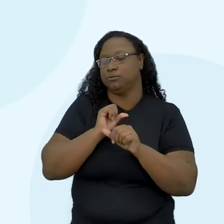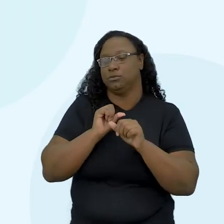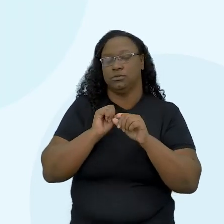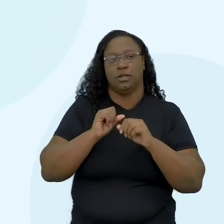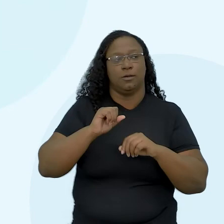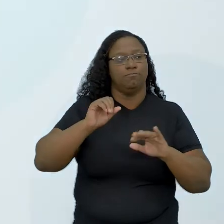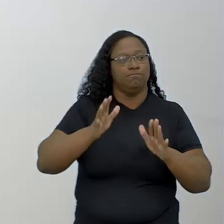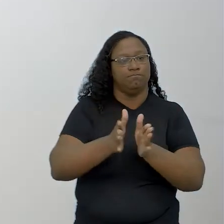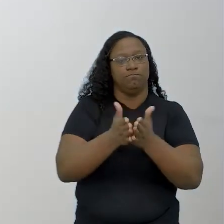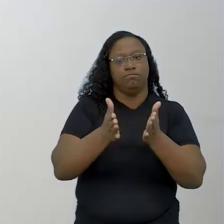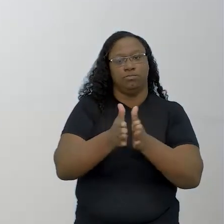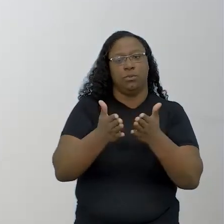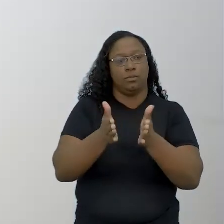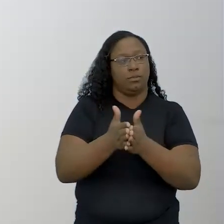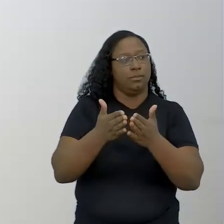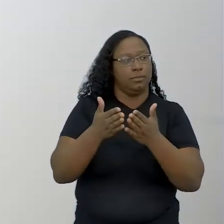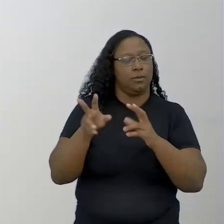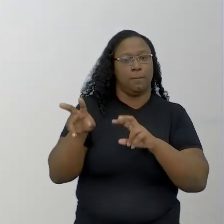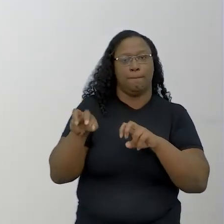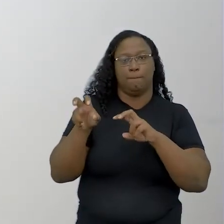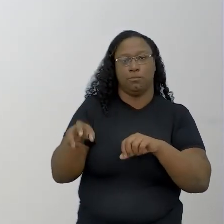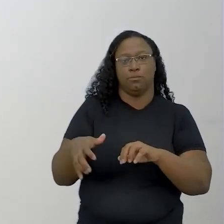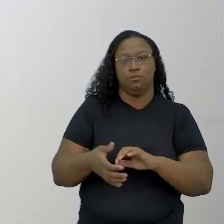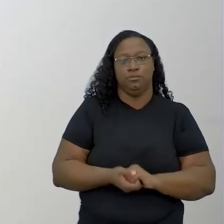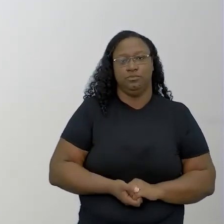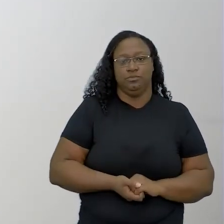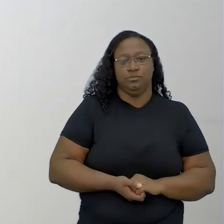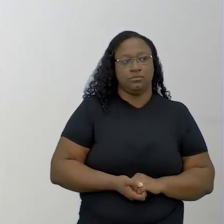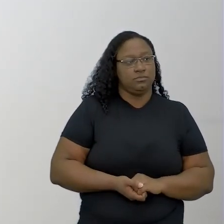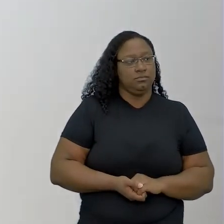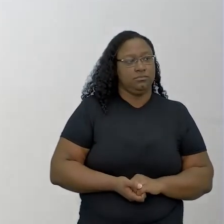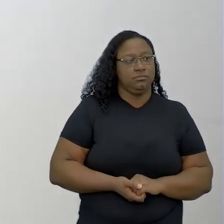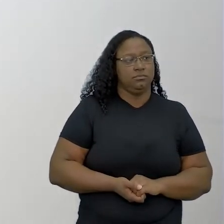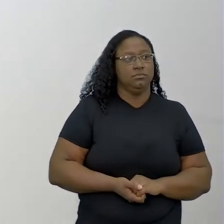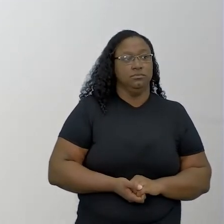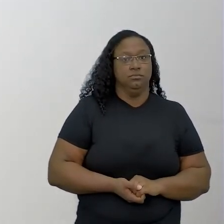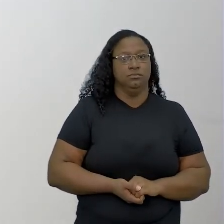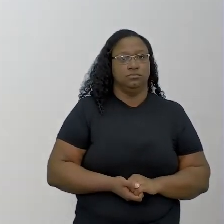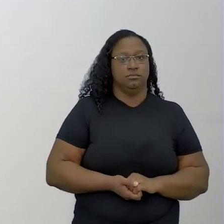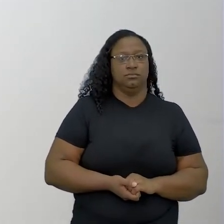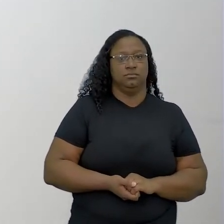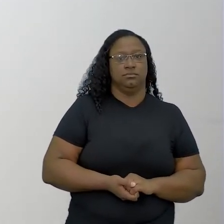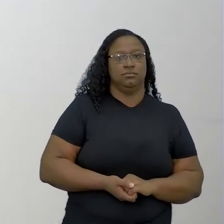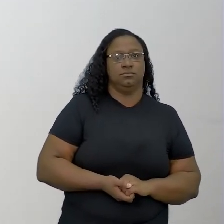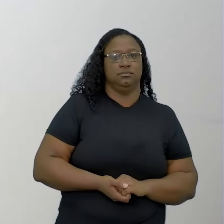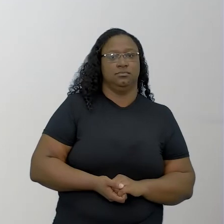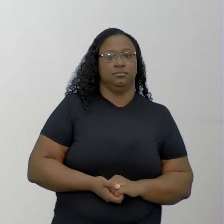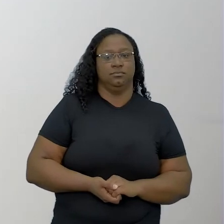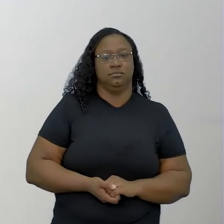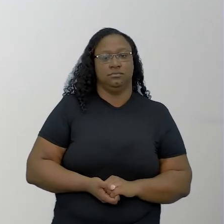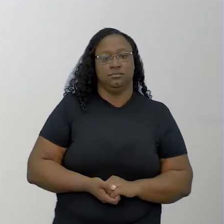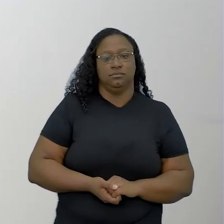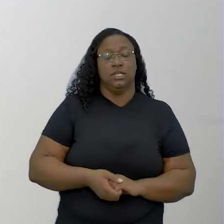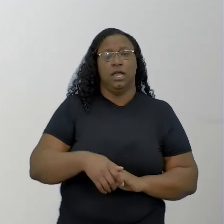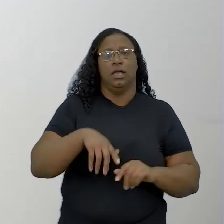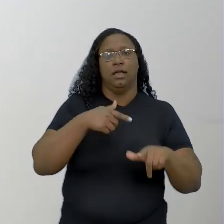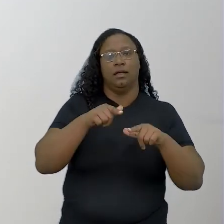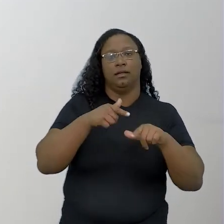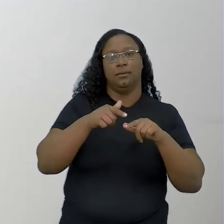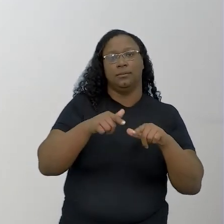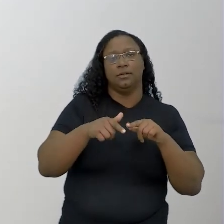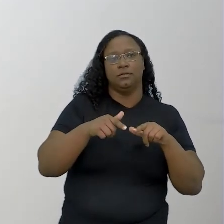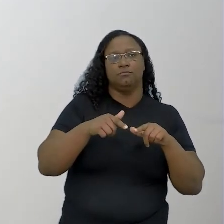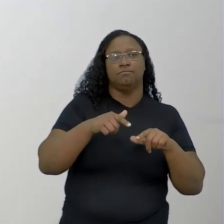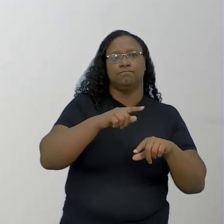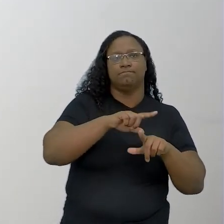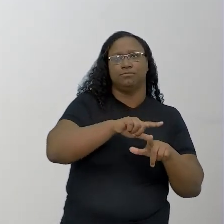mim. Produça, traz para mim. Existe um ramo da economia que trabalha essa questão do ciclo. E ele se reproduz